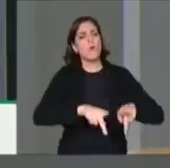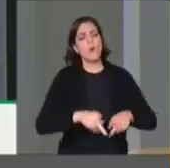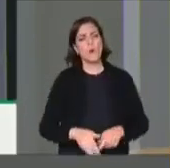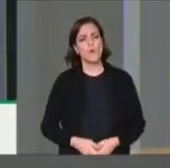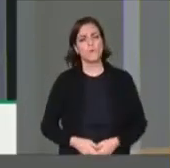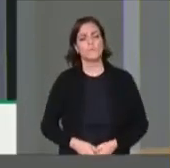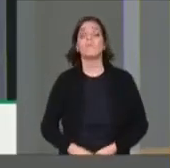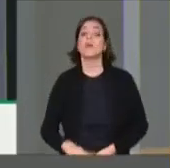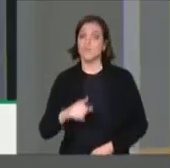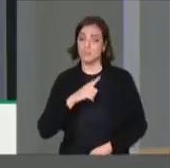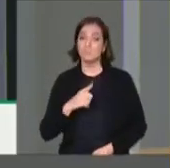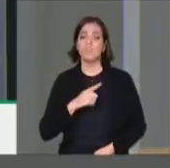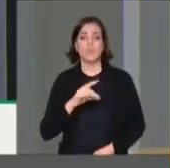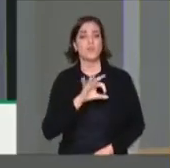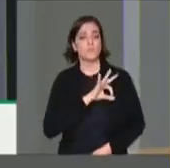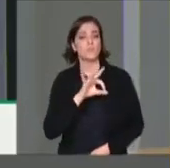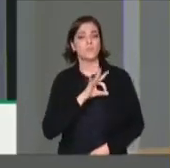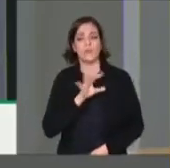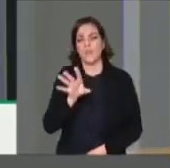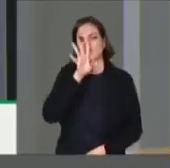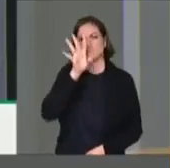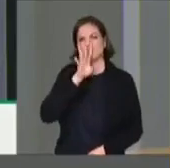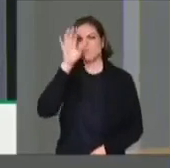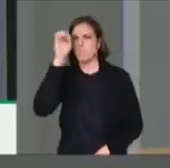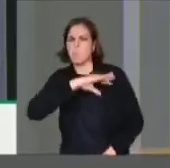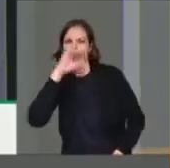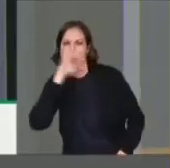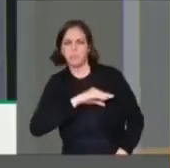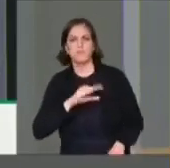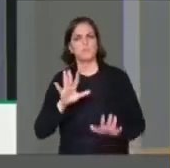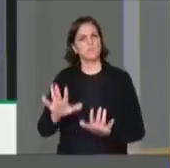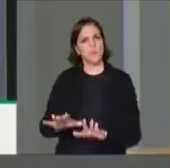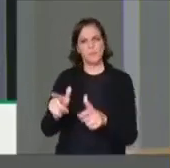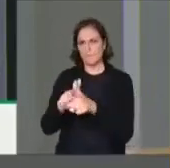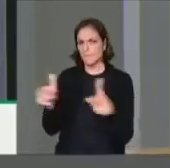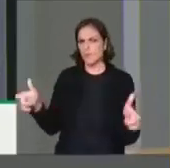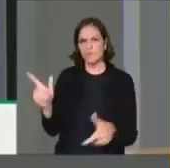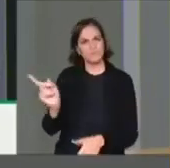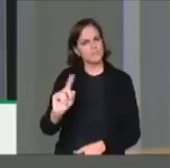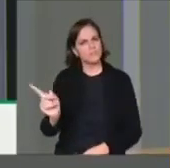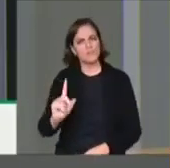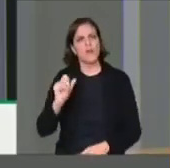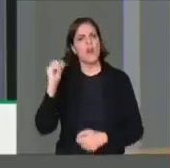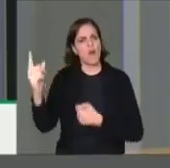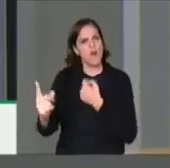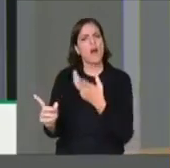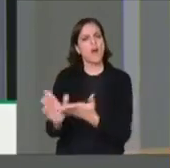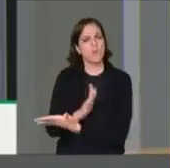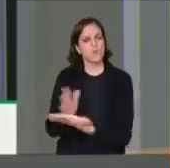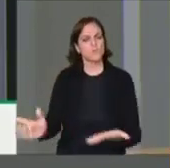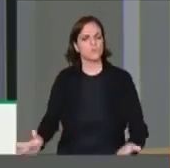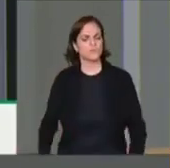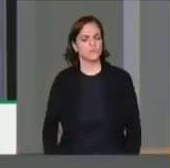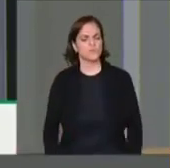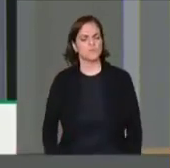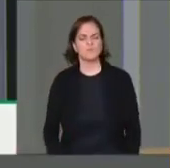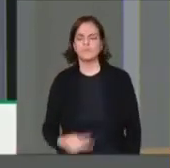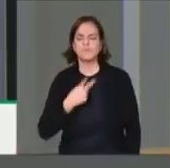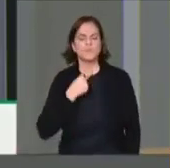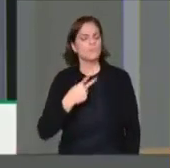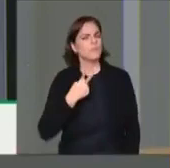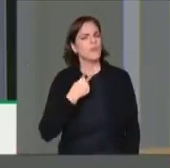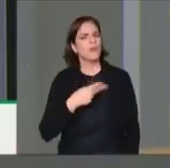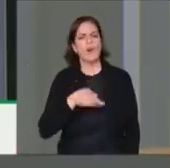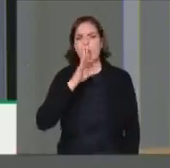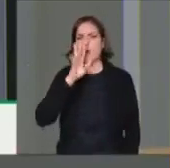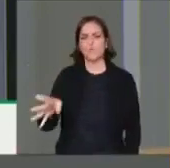por policiais representam a exceção e não a regra. Não podemos, portanto, presidente e amigos parlamentares, aceitar